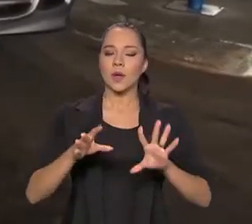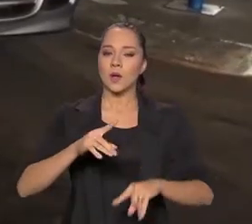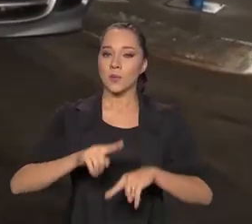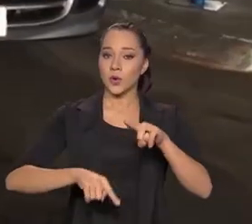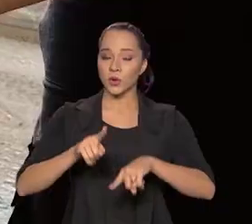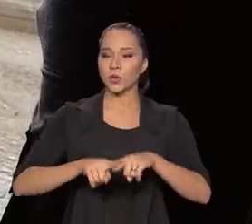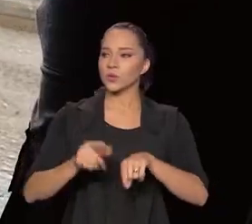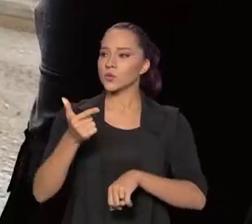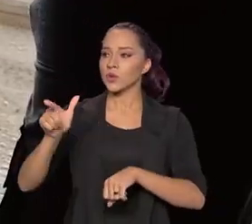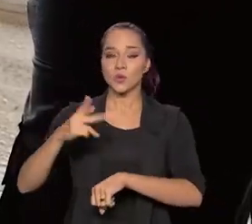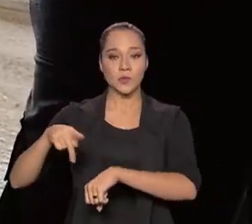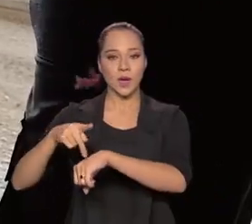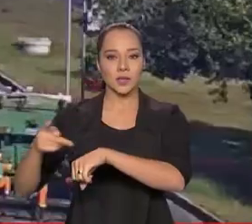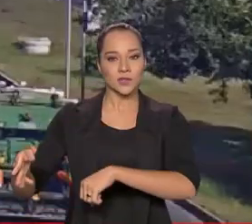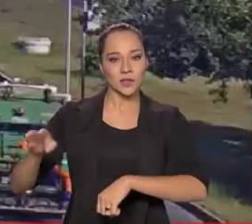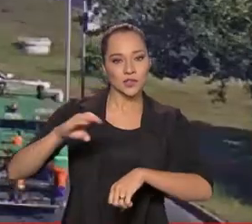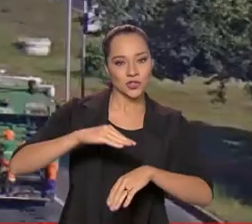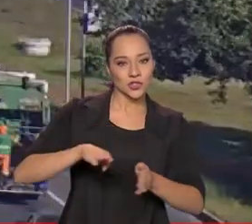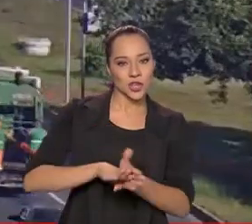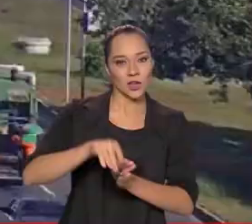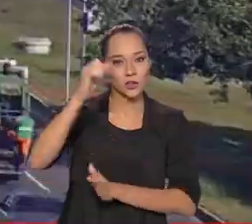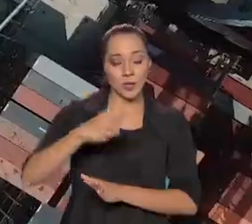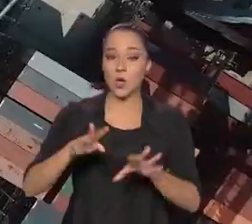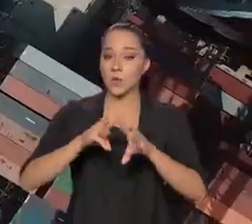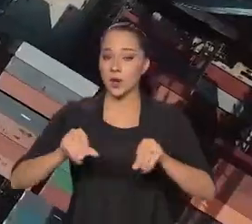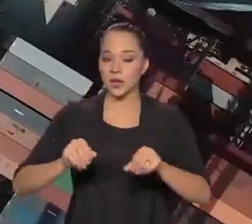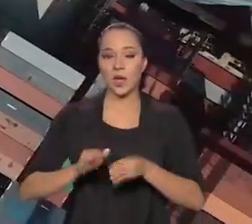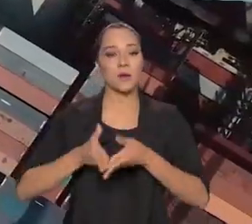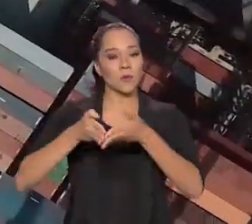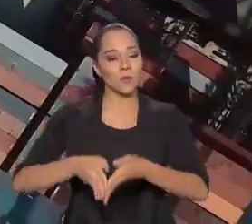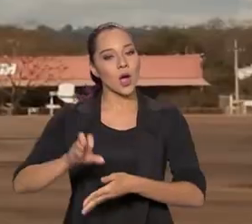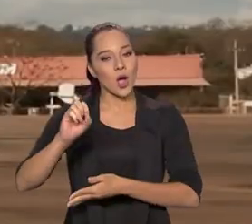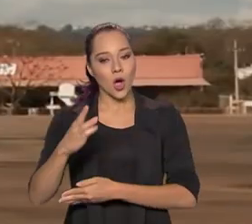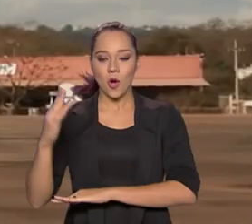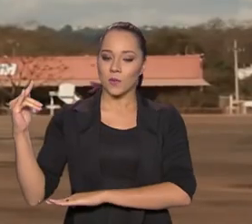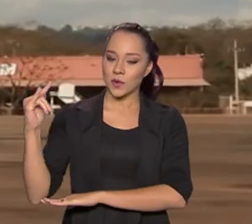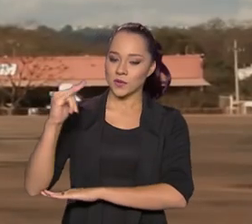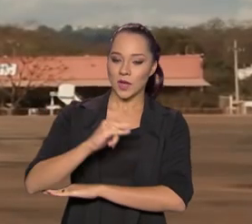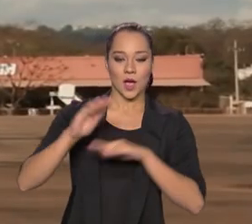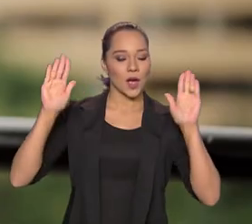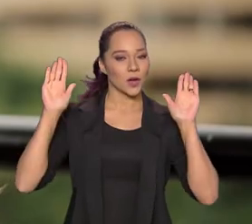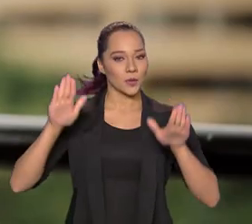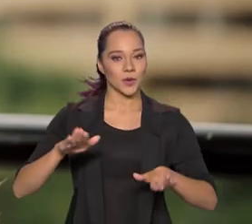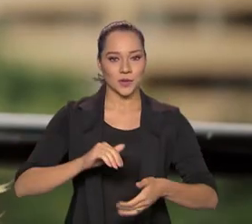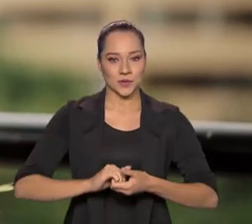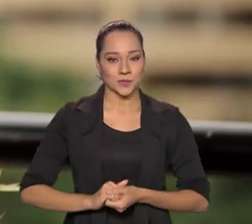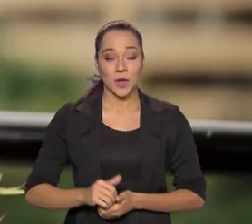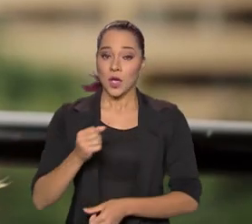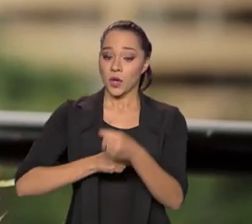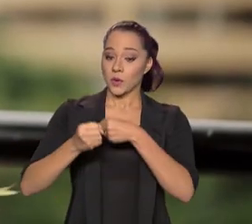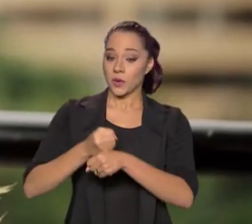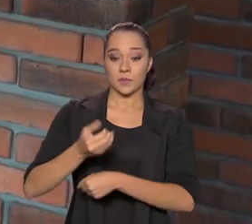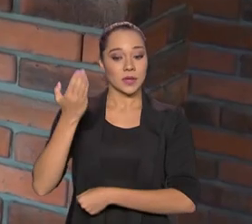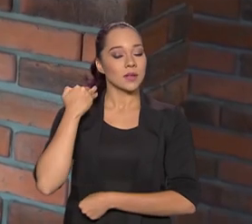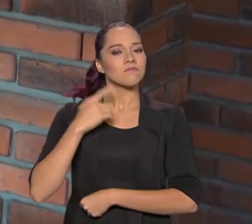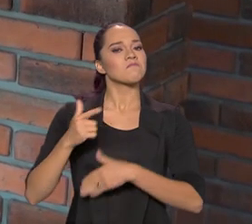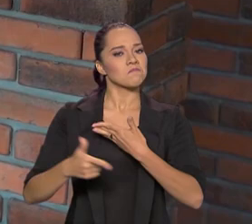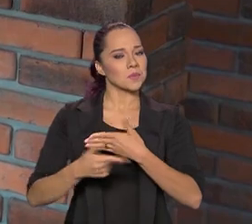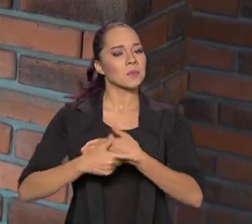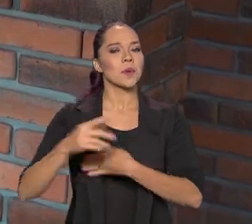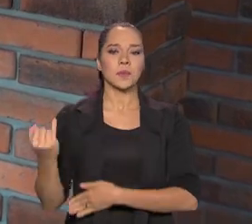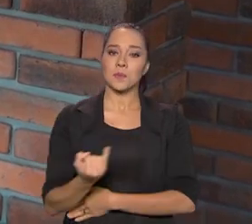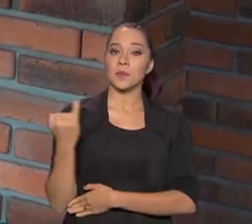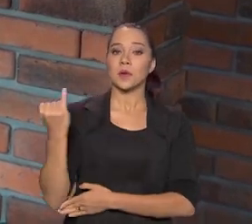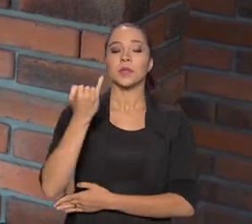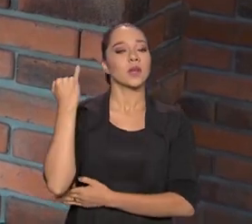produtos do exterior que chegam ao Brasil por terra, pelo mar e pelos aeroportos. E no ano passado teve um papel